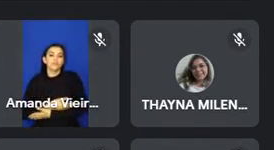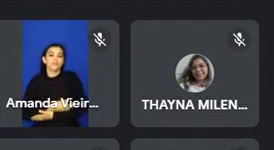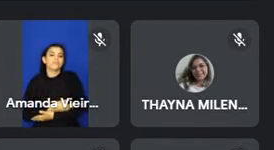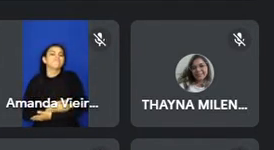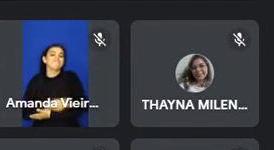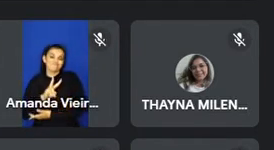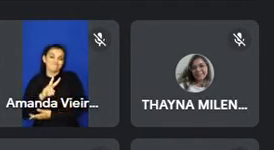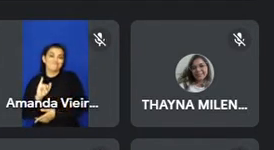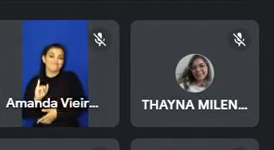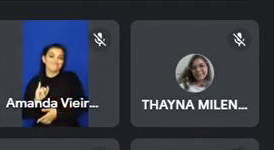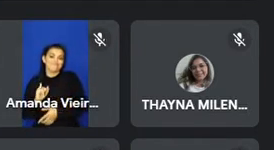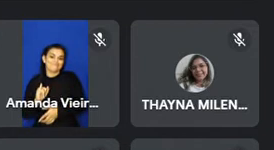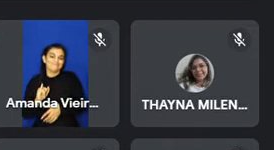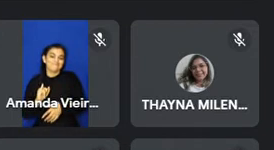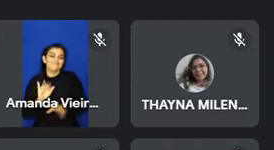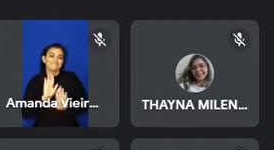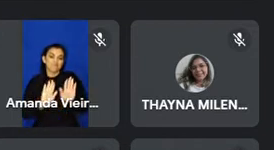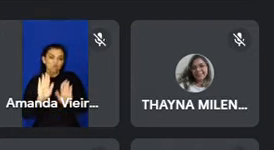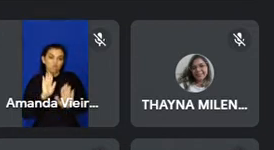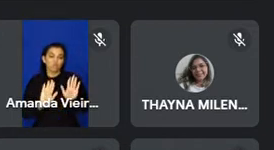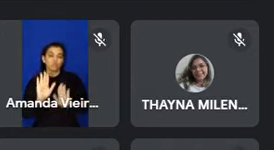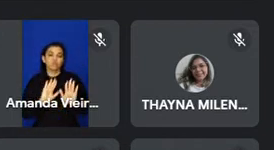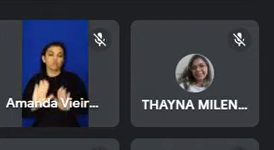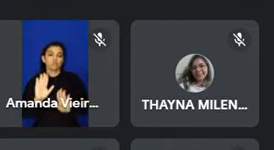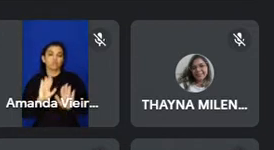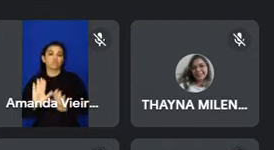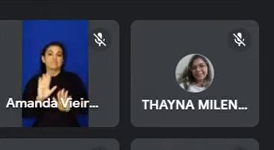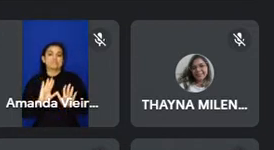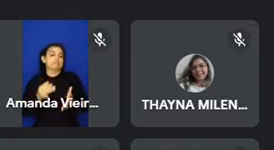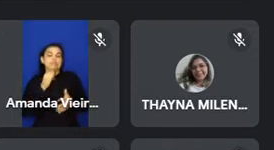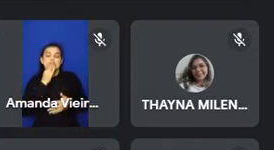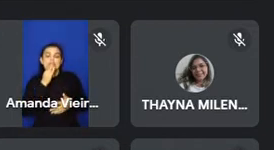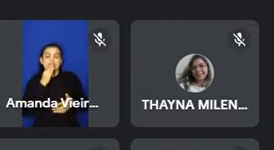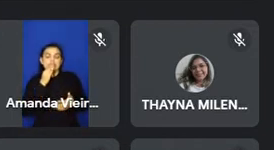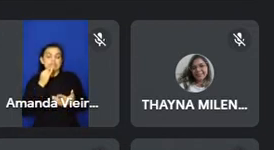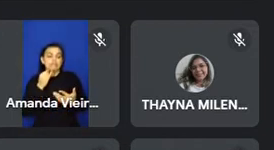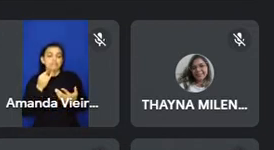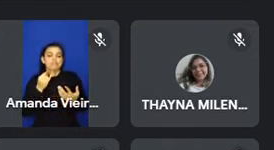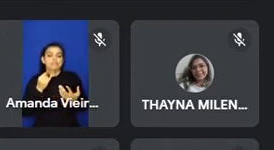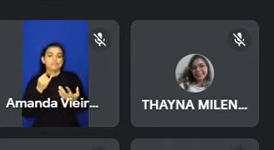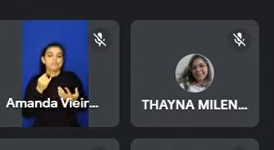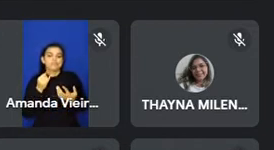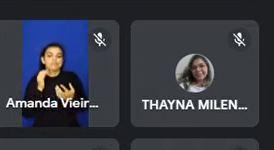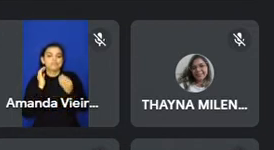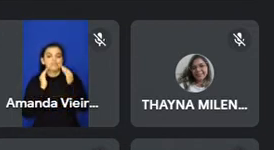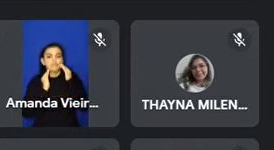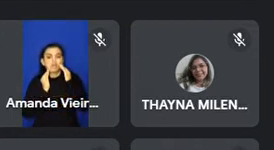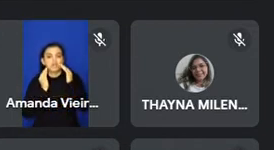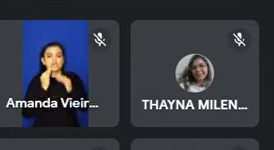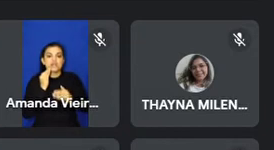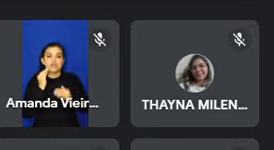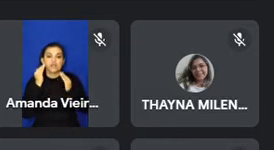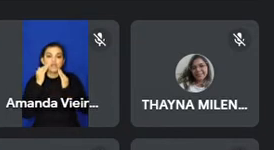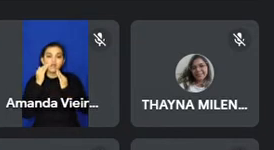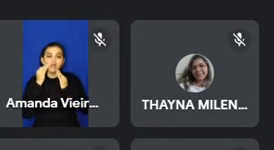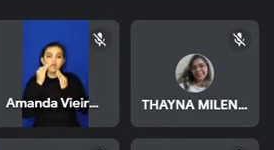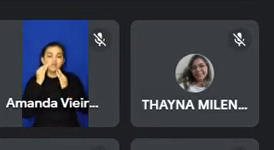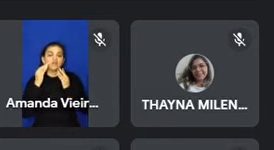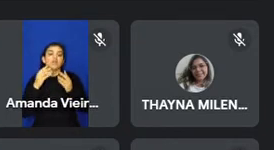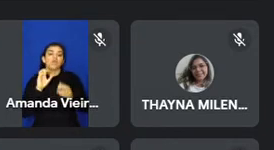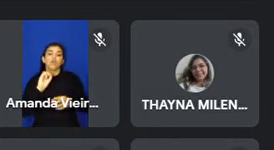muito graves ao feto, né? Aí causando má formação do bebê, ou até mesmo o aborto da criança. Por